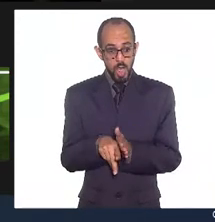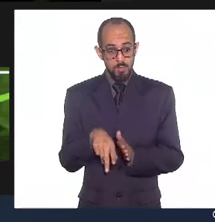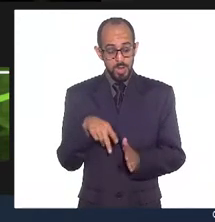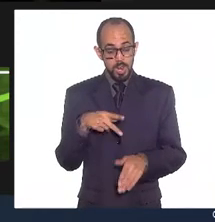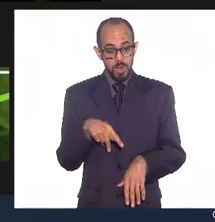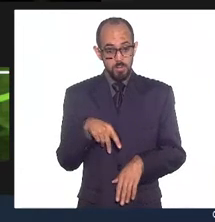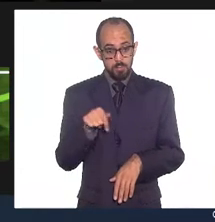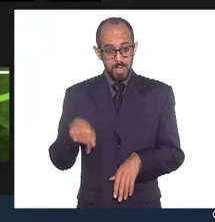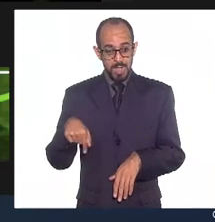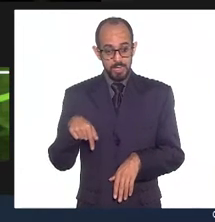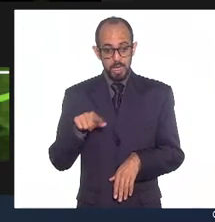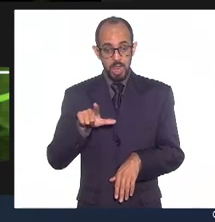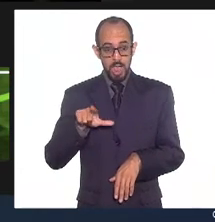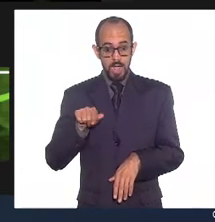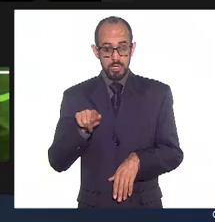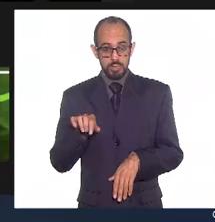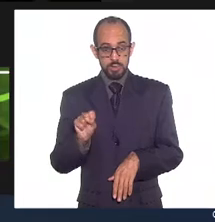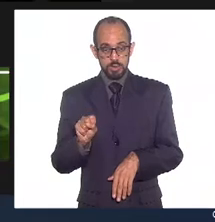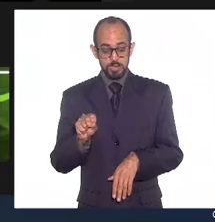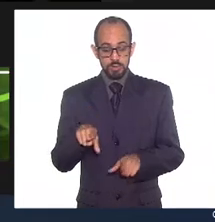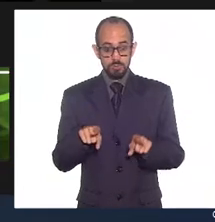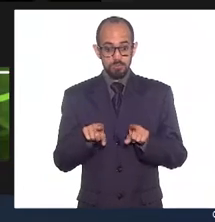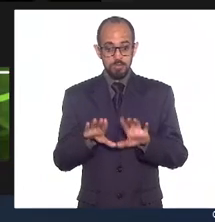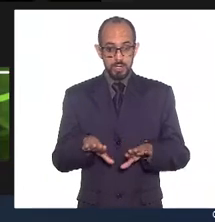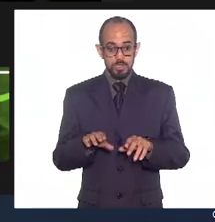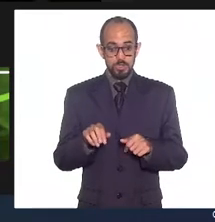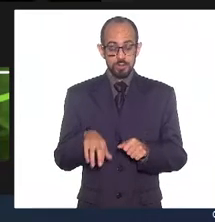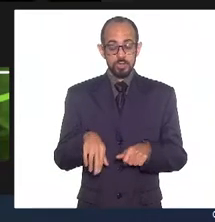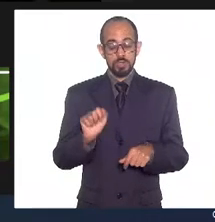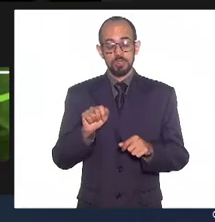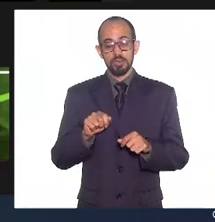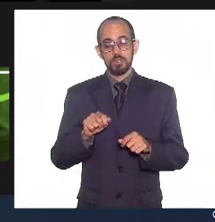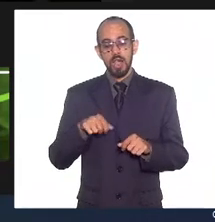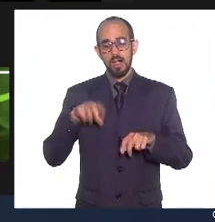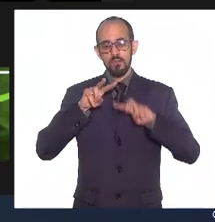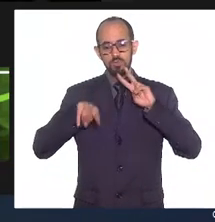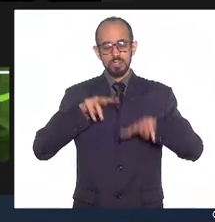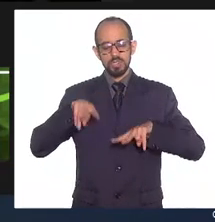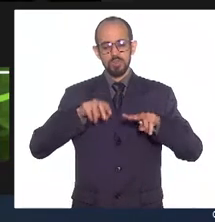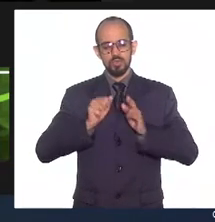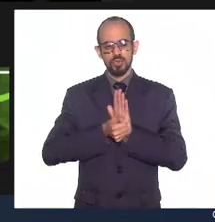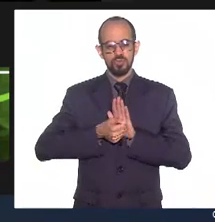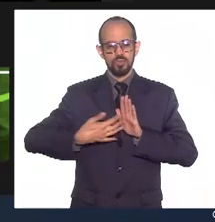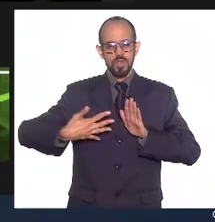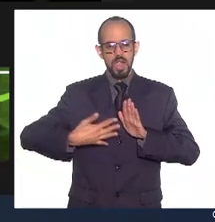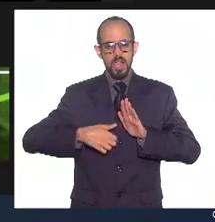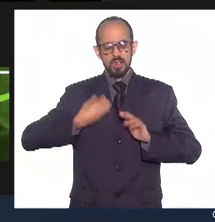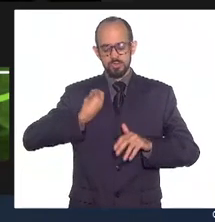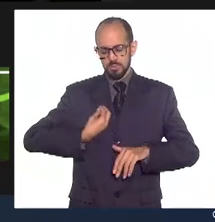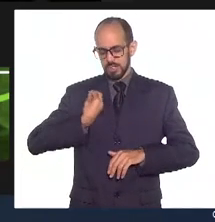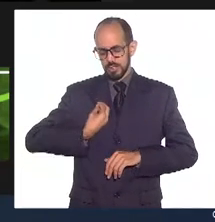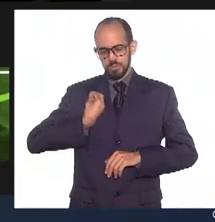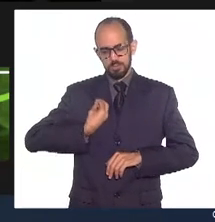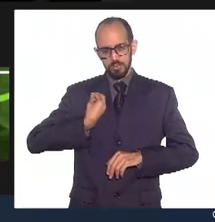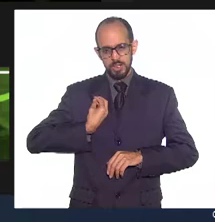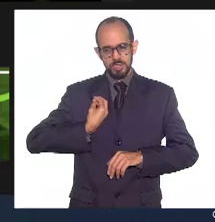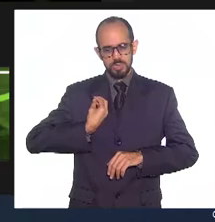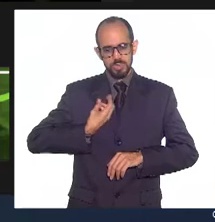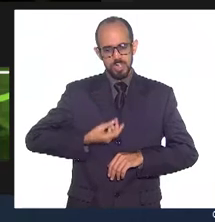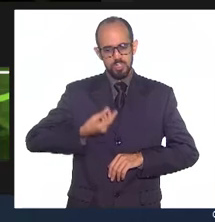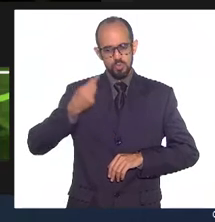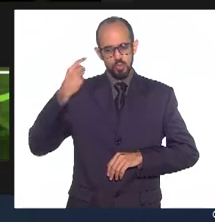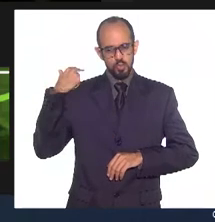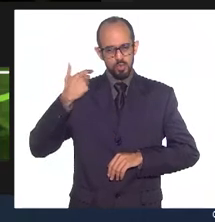visão do Rubens mas também pela visão de muitos dos participantes daquela época